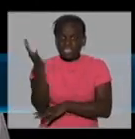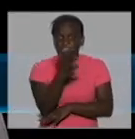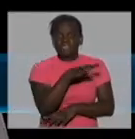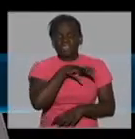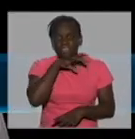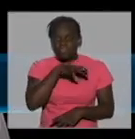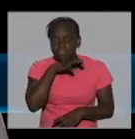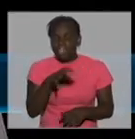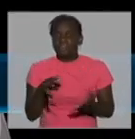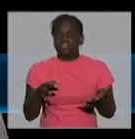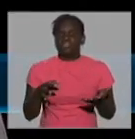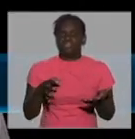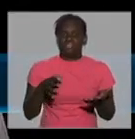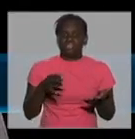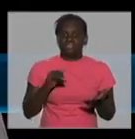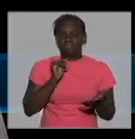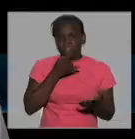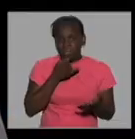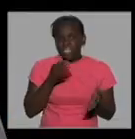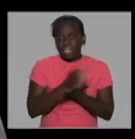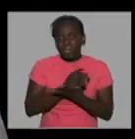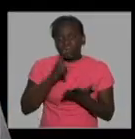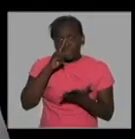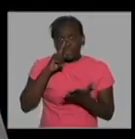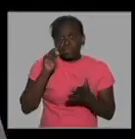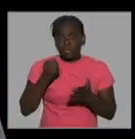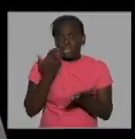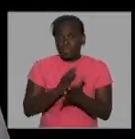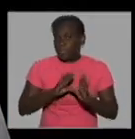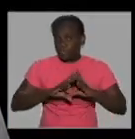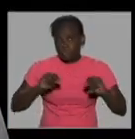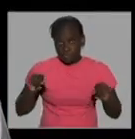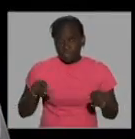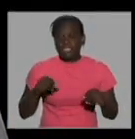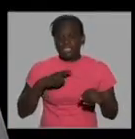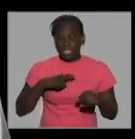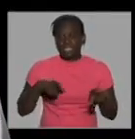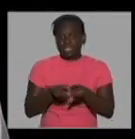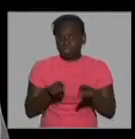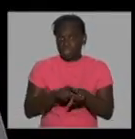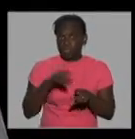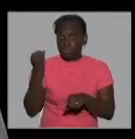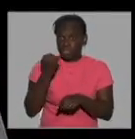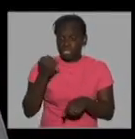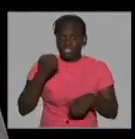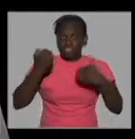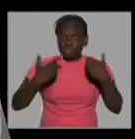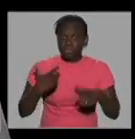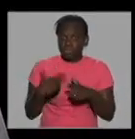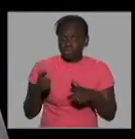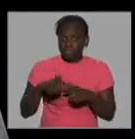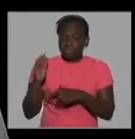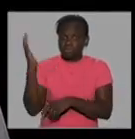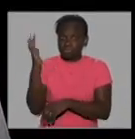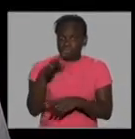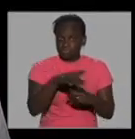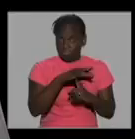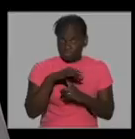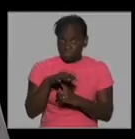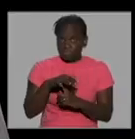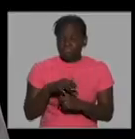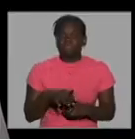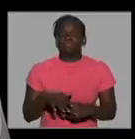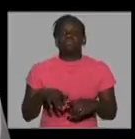brasileiros, né? Conhecer os animais que infelizmente estão em risco de extinção, então ele traz um pano de fundo também sobre essa questão ambiental,